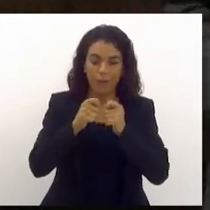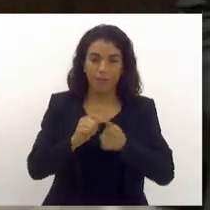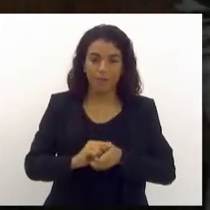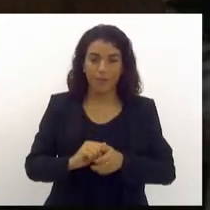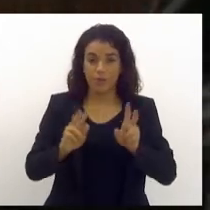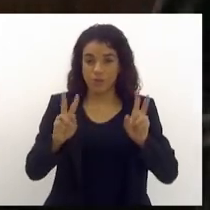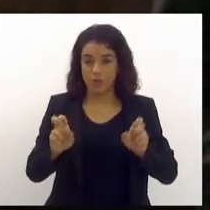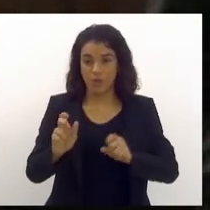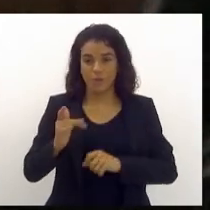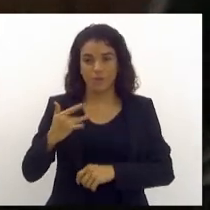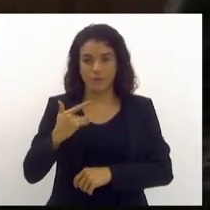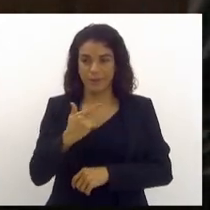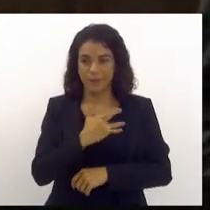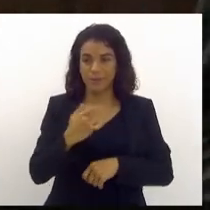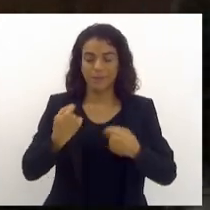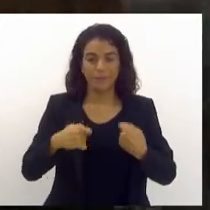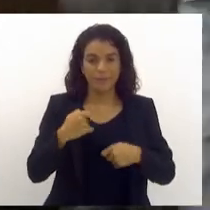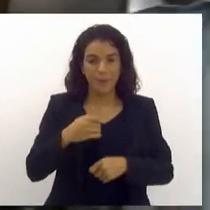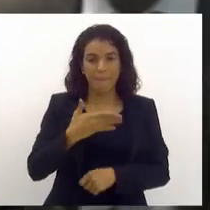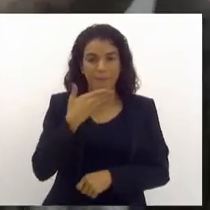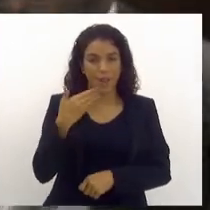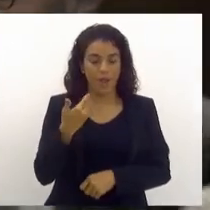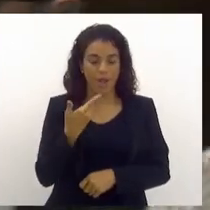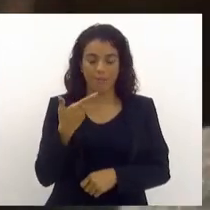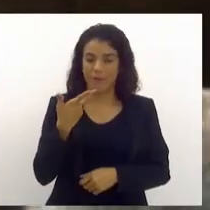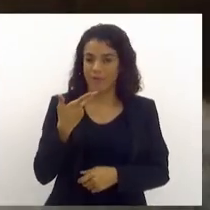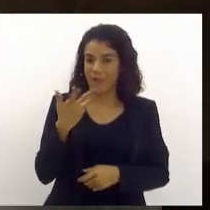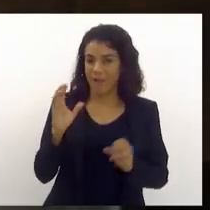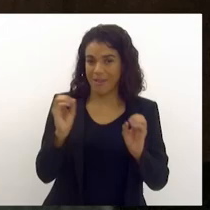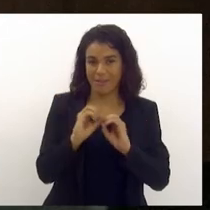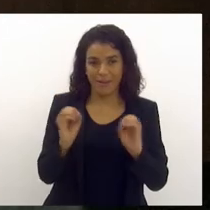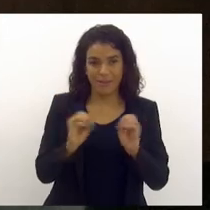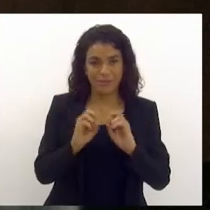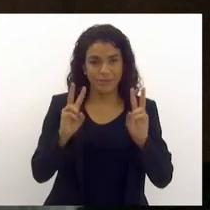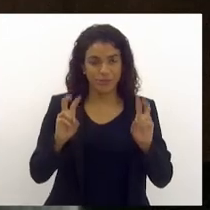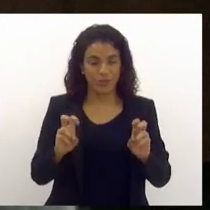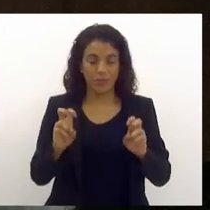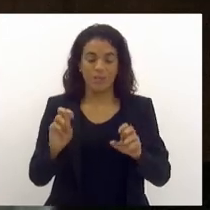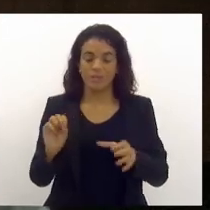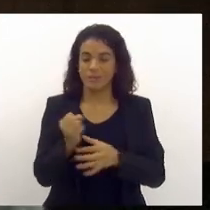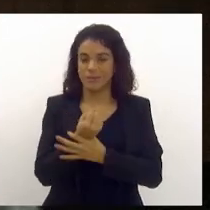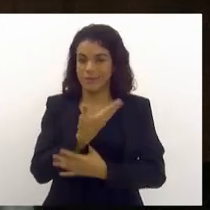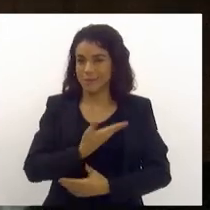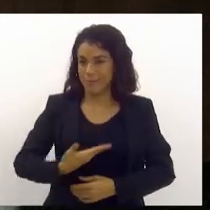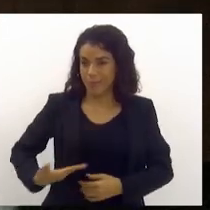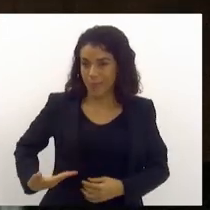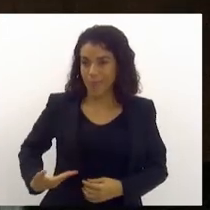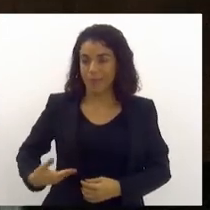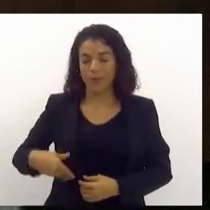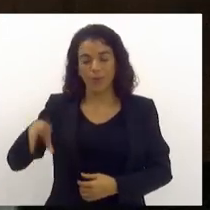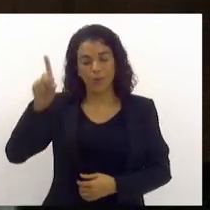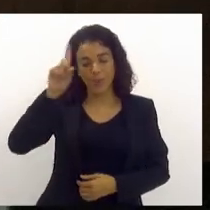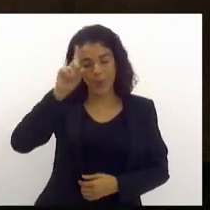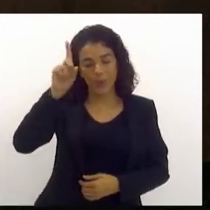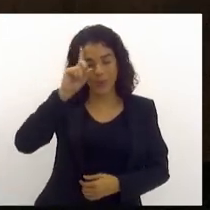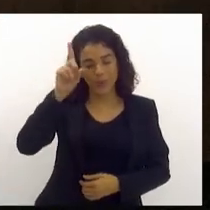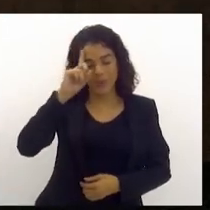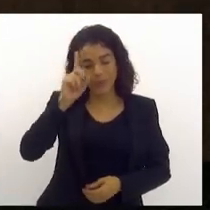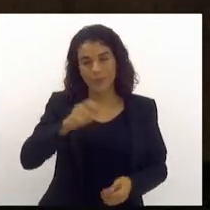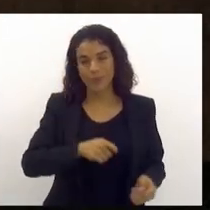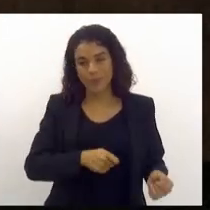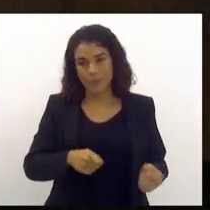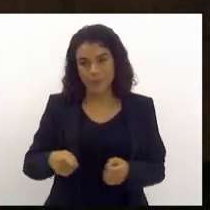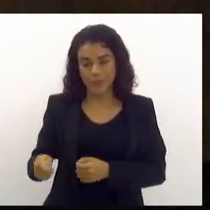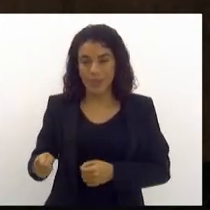da saúde precisa melhorar muito, mas não se vê falar mais. A questão da segurança pública é todos os dias. E a